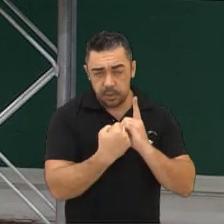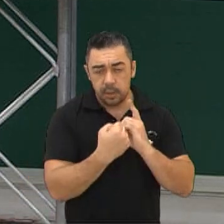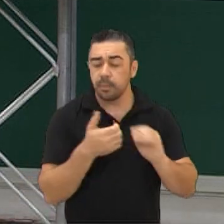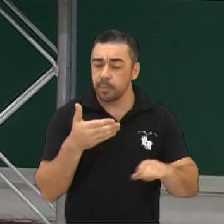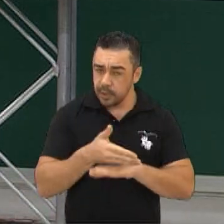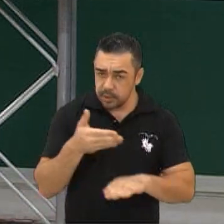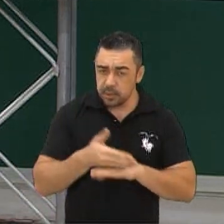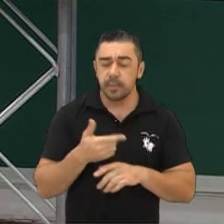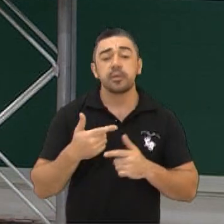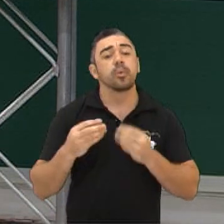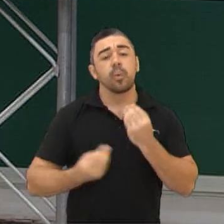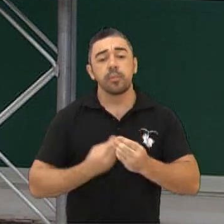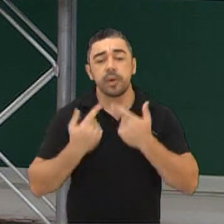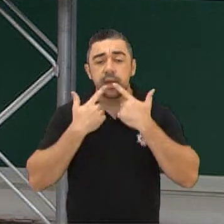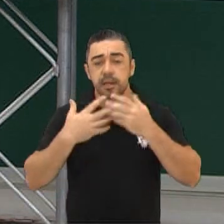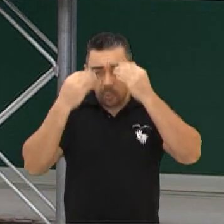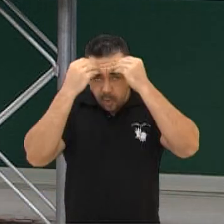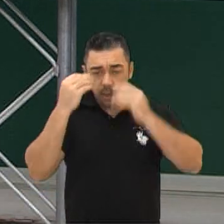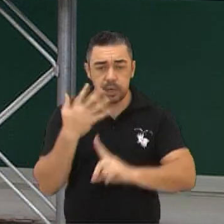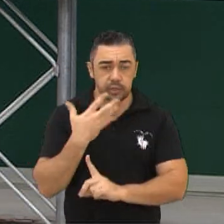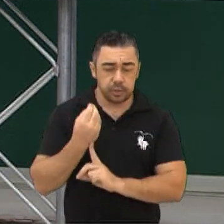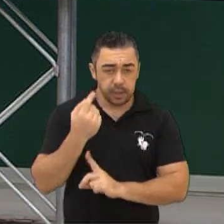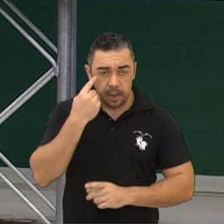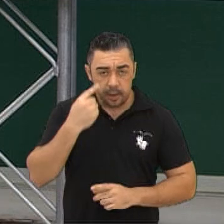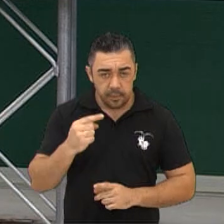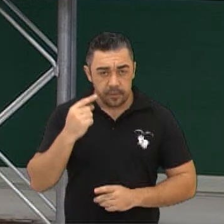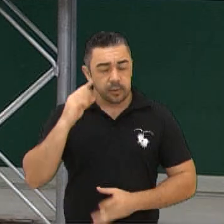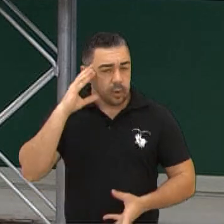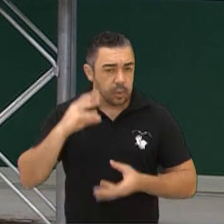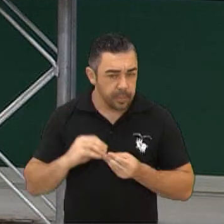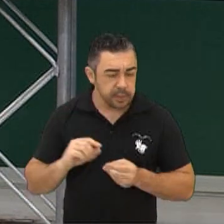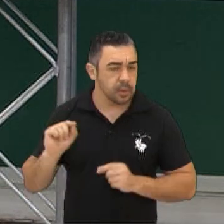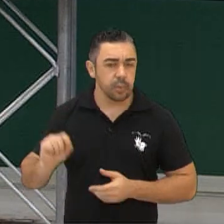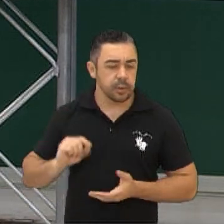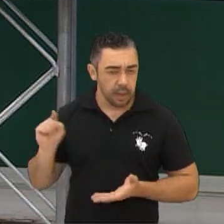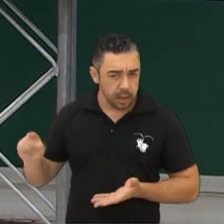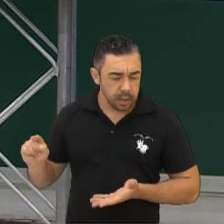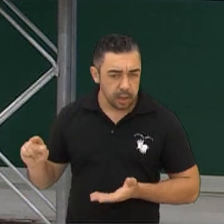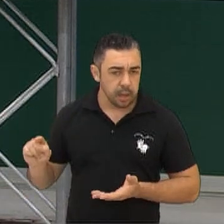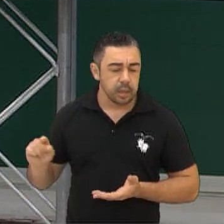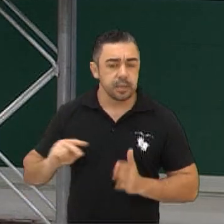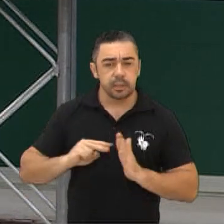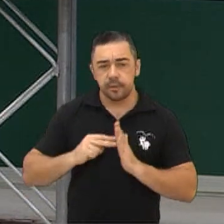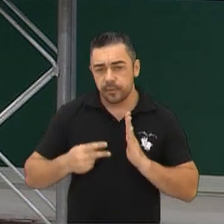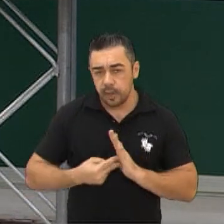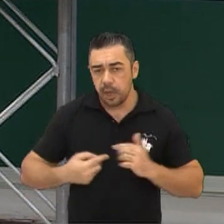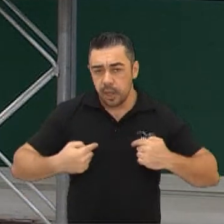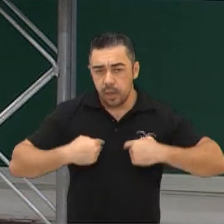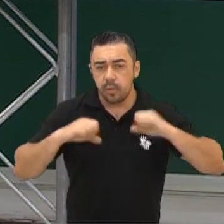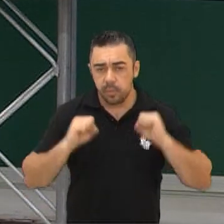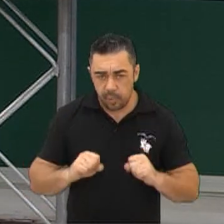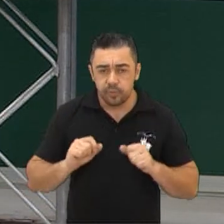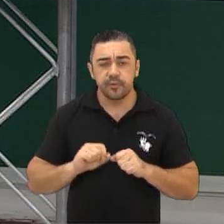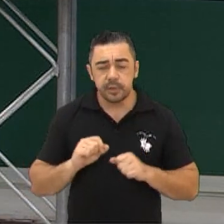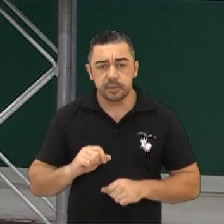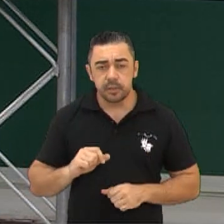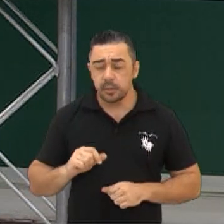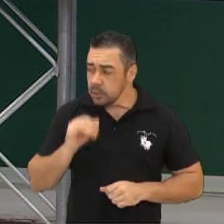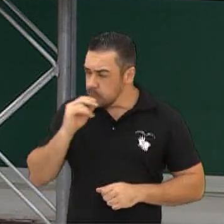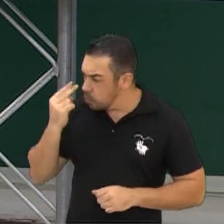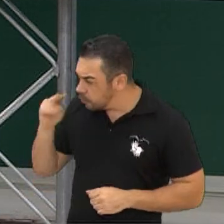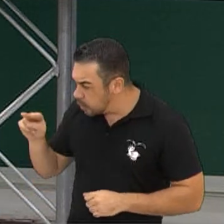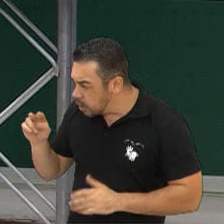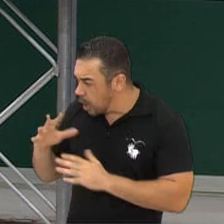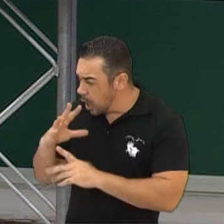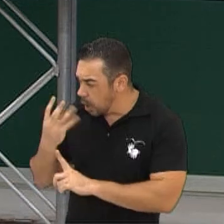participando através da sua linguagem. E nós vemos que a assimilação da industrialização significa o quê? Significa que eu posso fazer a reprodução de arte. Significa